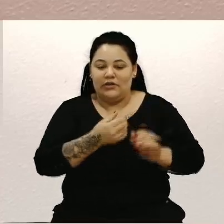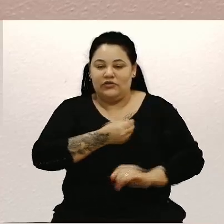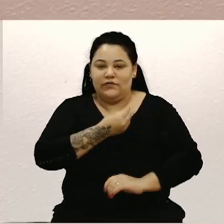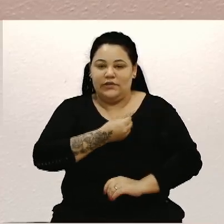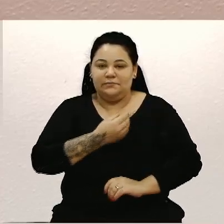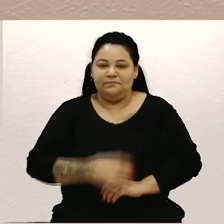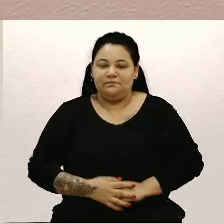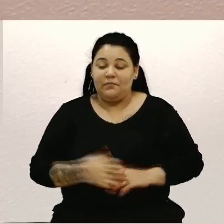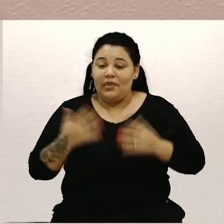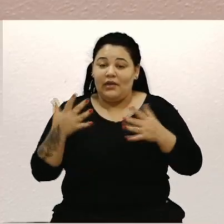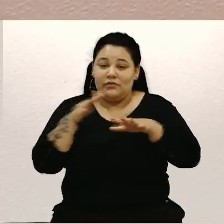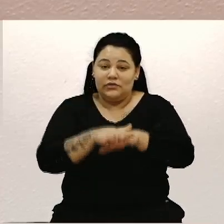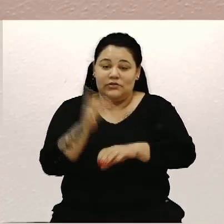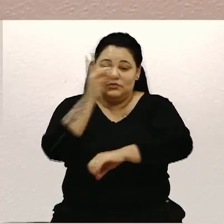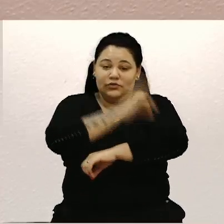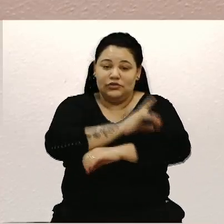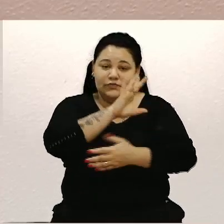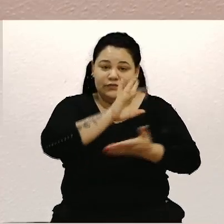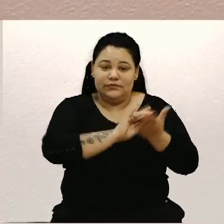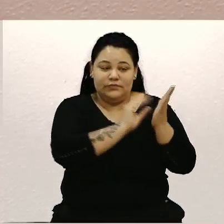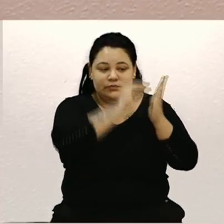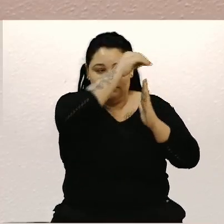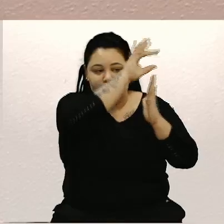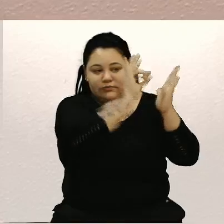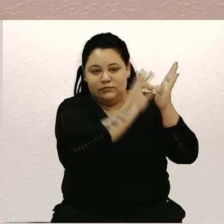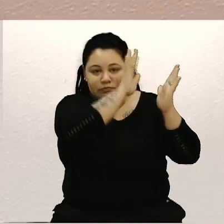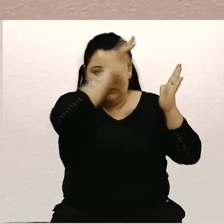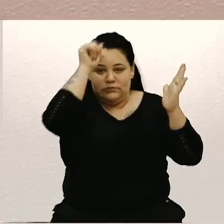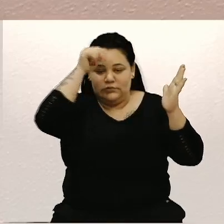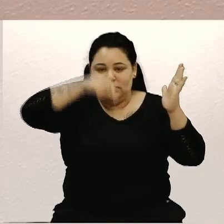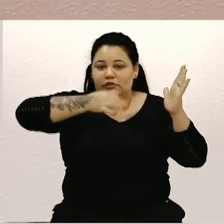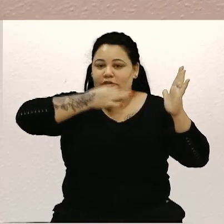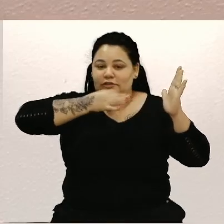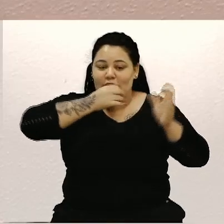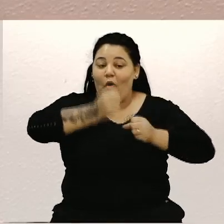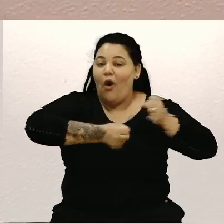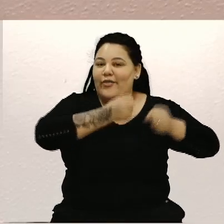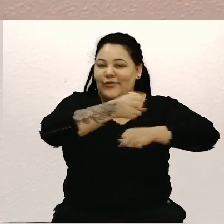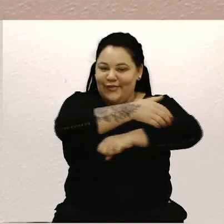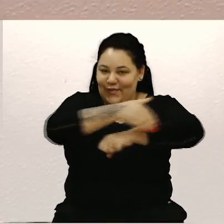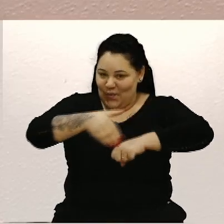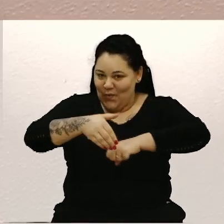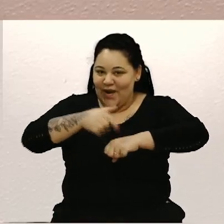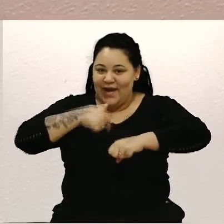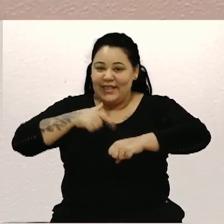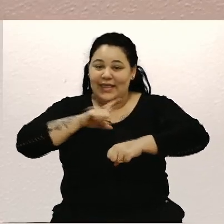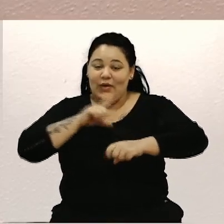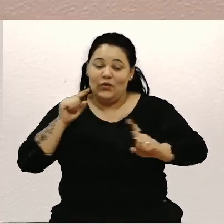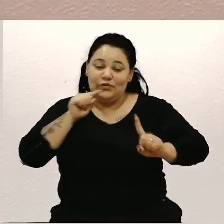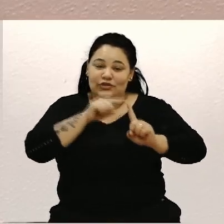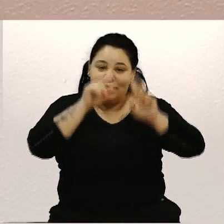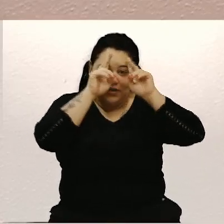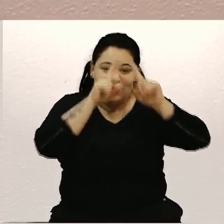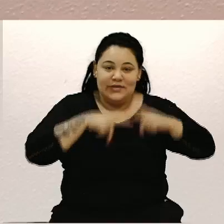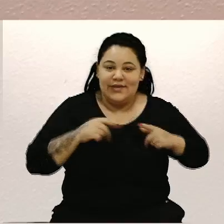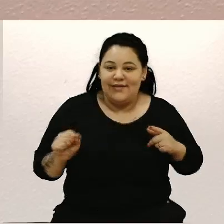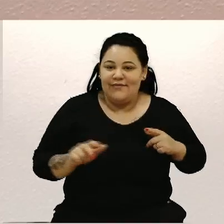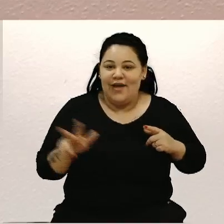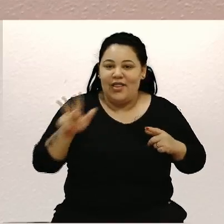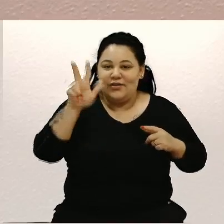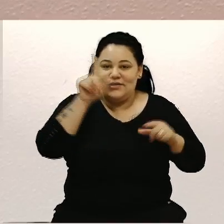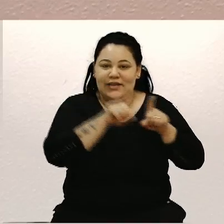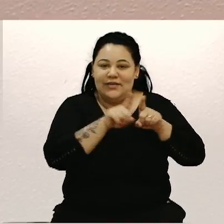A inclusão do Dia Municipal do Corredor de Rua no calendário oficial visa reconhecer e valorizar os